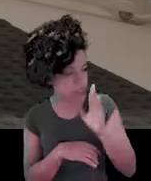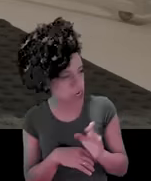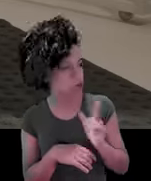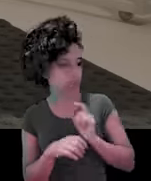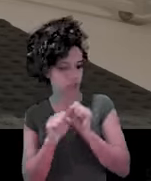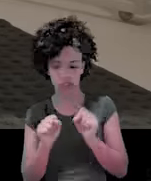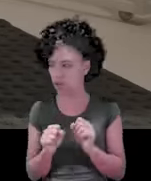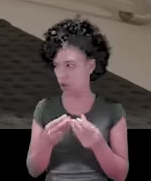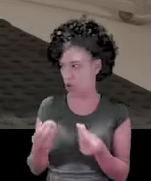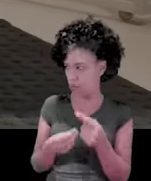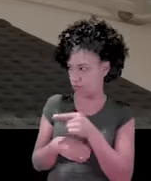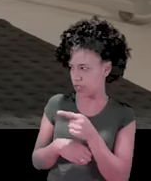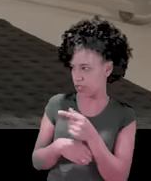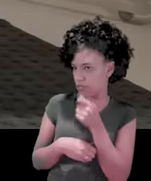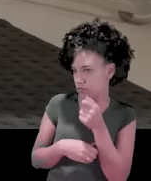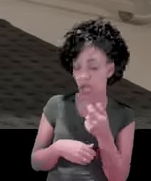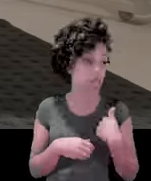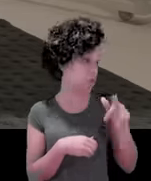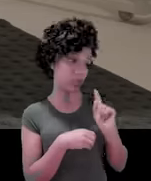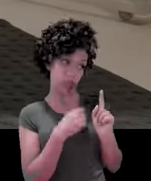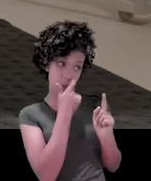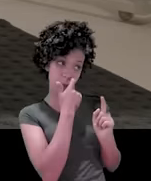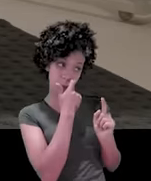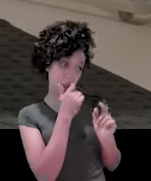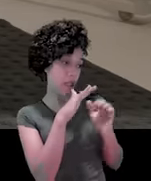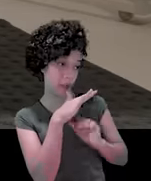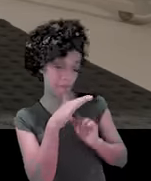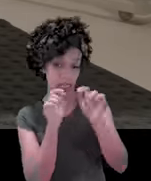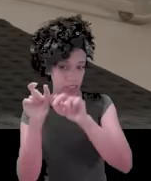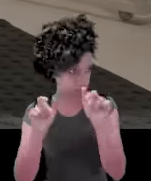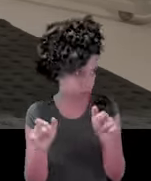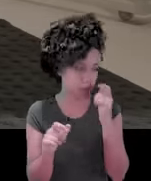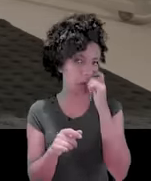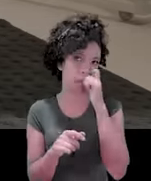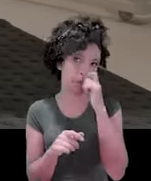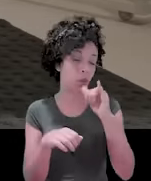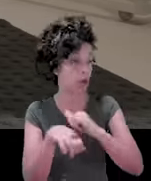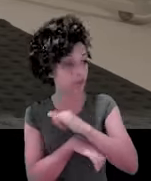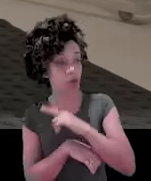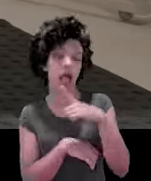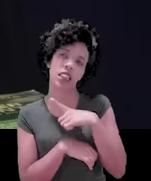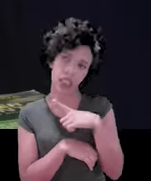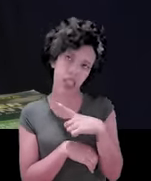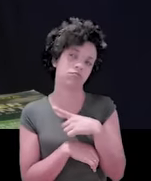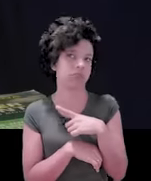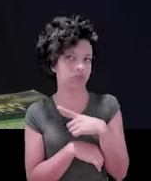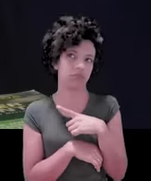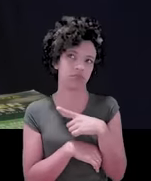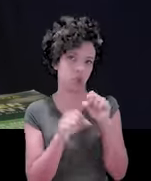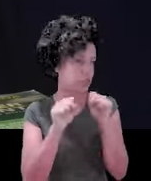que existe mesmo Como assim você adiciona você é não eu não a larga as pessoas né ele até tem